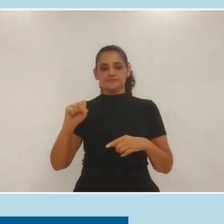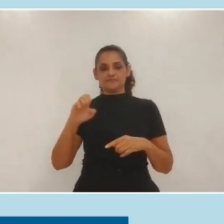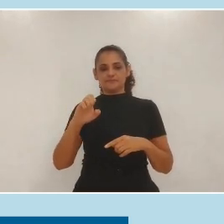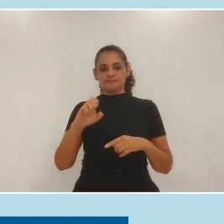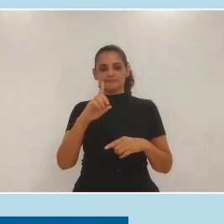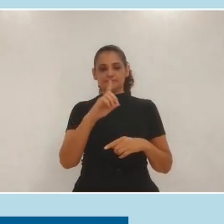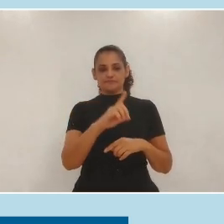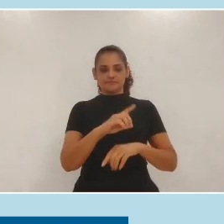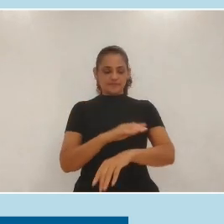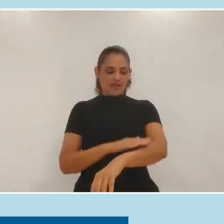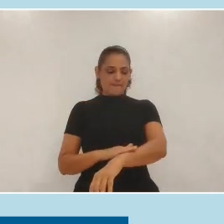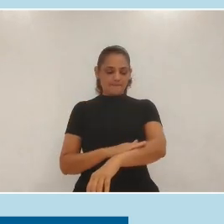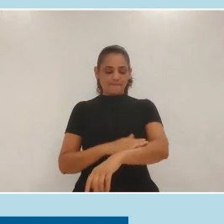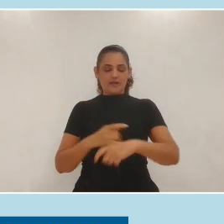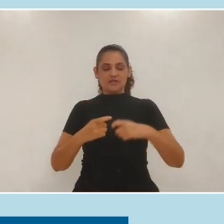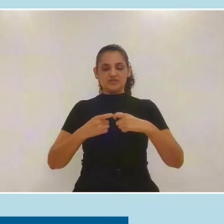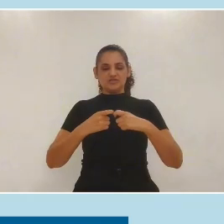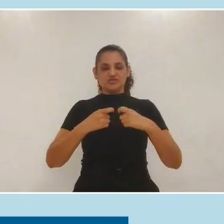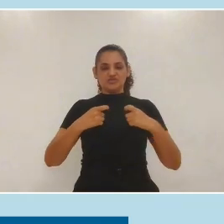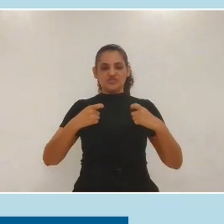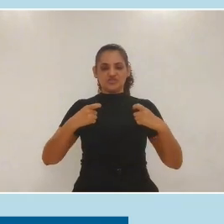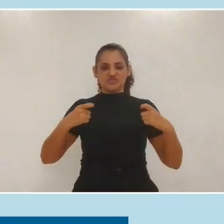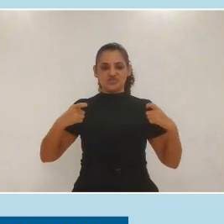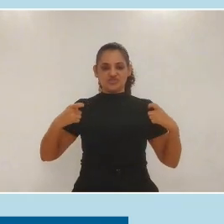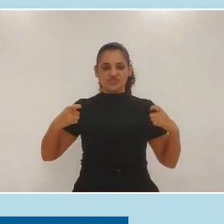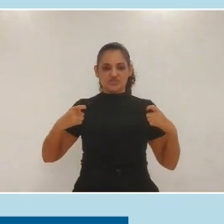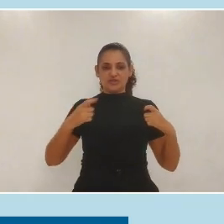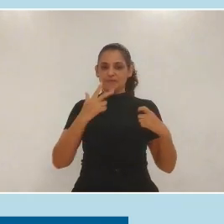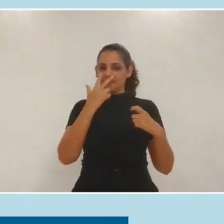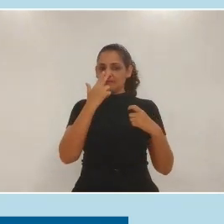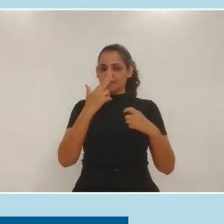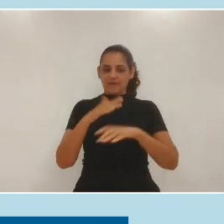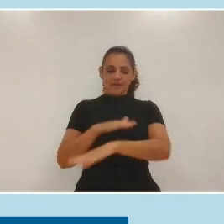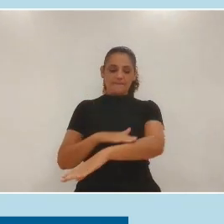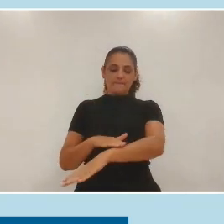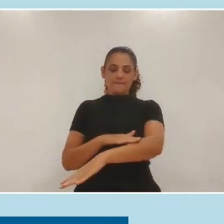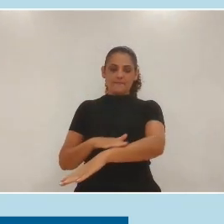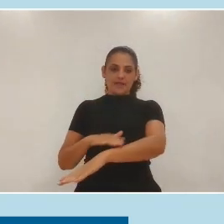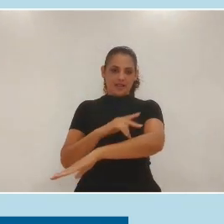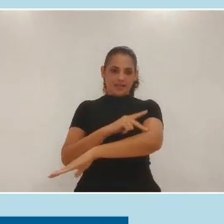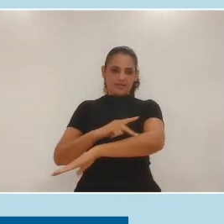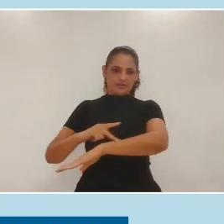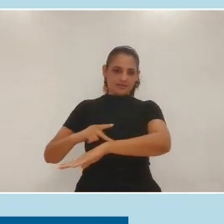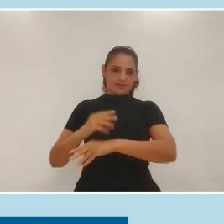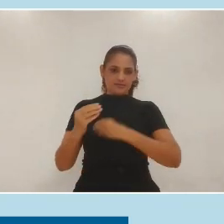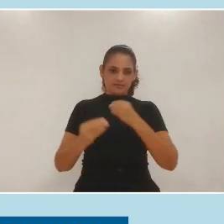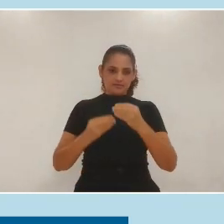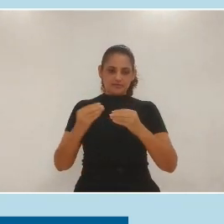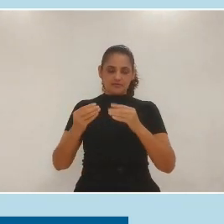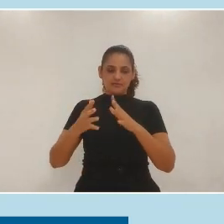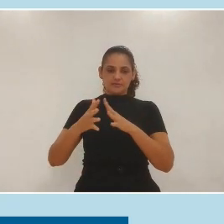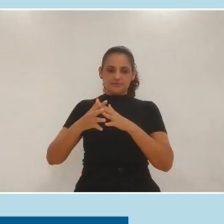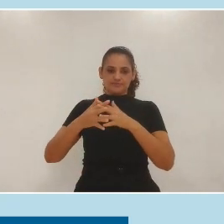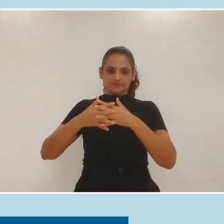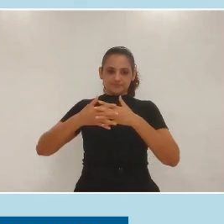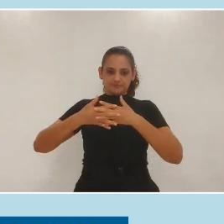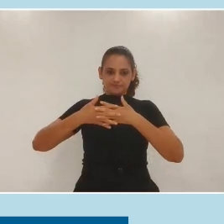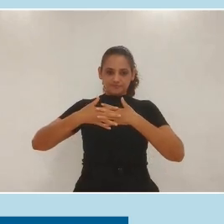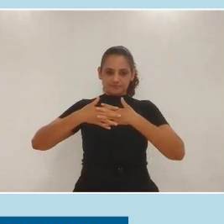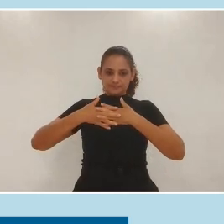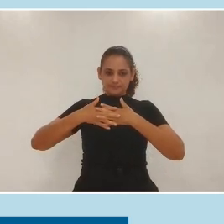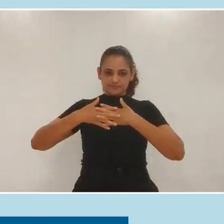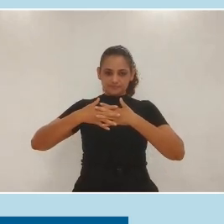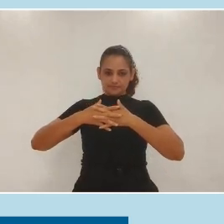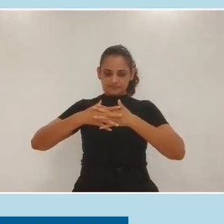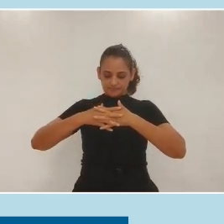pele, ela é como se fosse uma trama, assim. Só que as pessoas neurotípicas, as que não têm síndrome de Ehlers-Danlos, as traminhas delas são